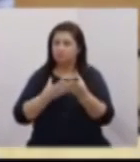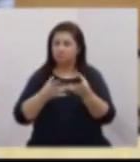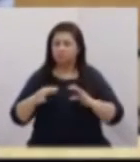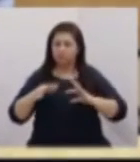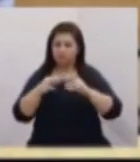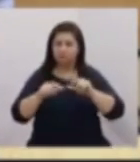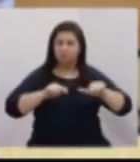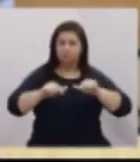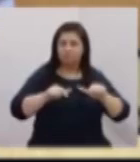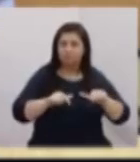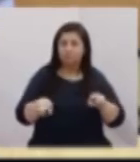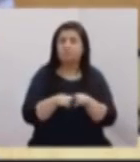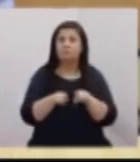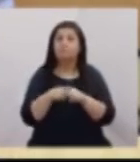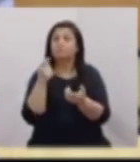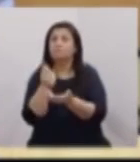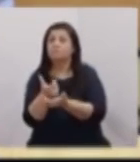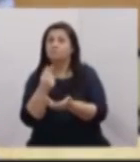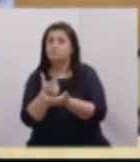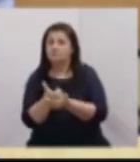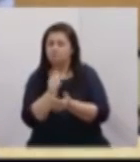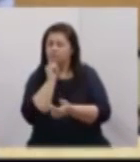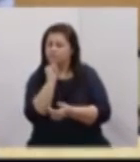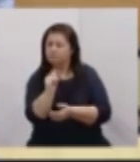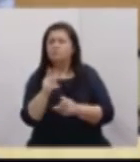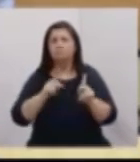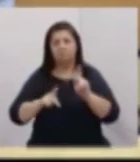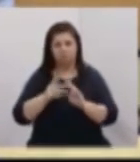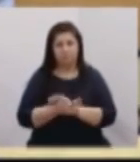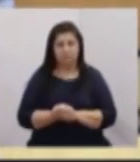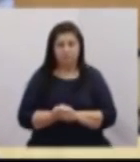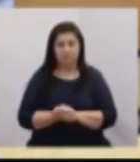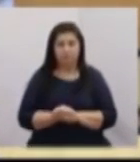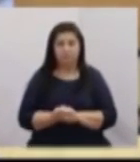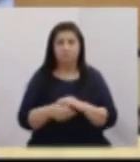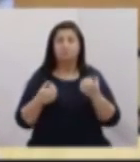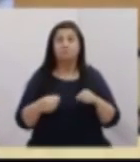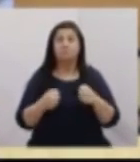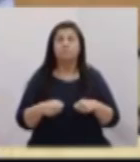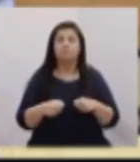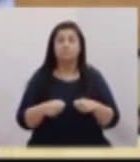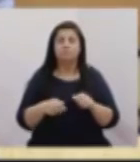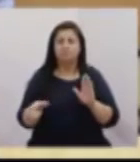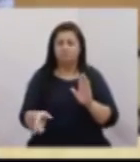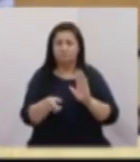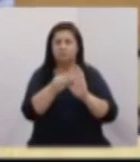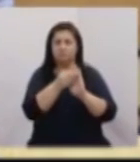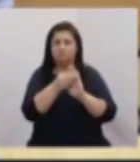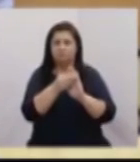ações e dos gastos do dinheiro público à população, considerando a publicação da emenda de número